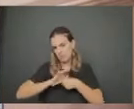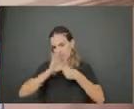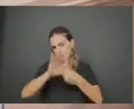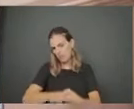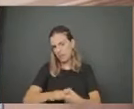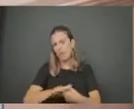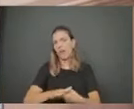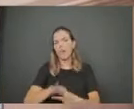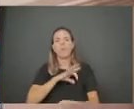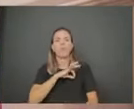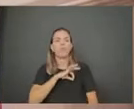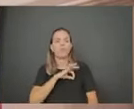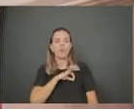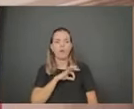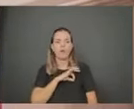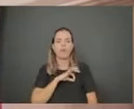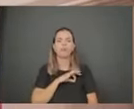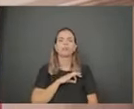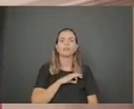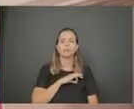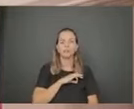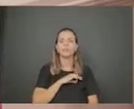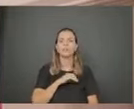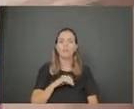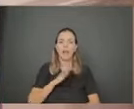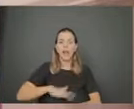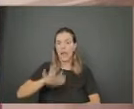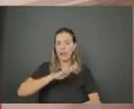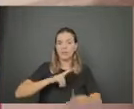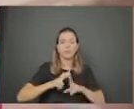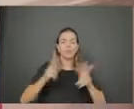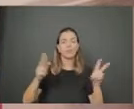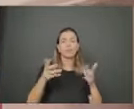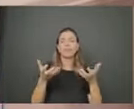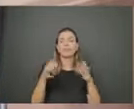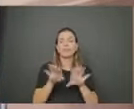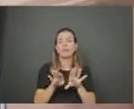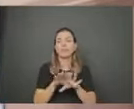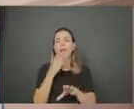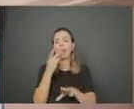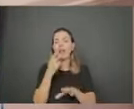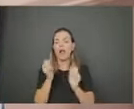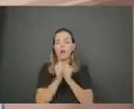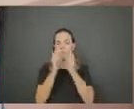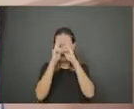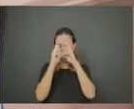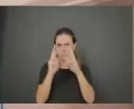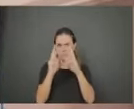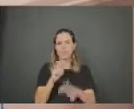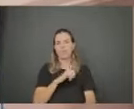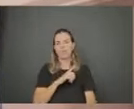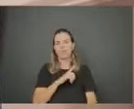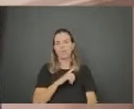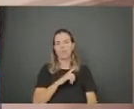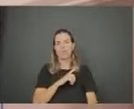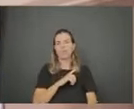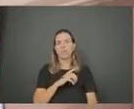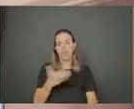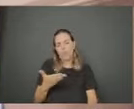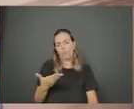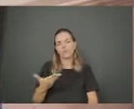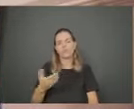forma ostensivo, virtual, e dizer que o respeito que eu tenho pela... Hoje eu estou com 50 anos,